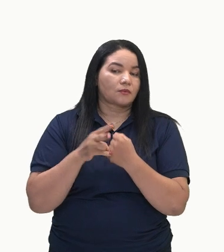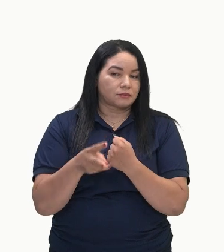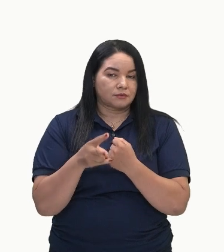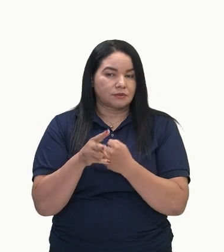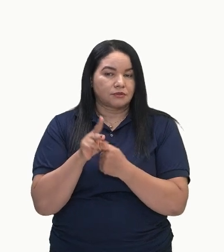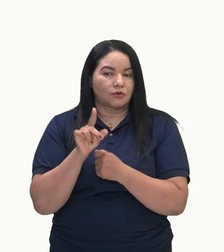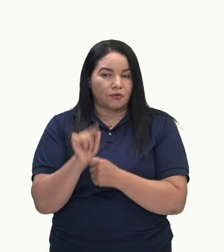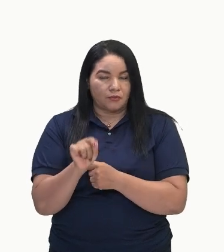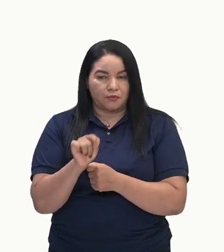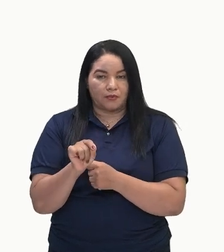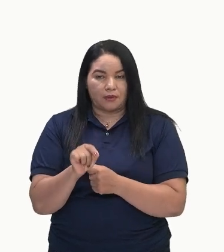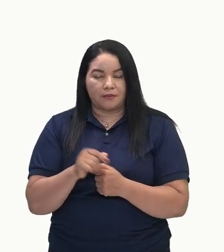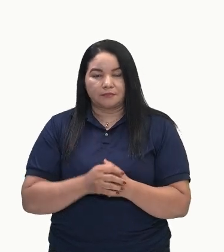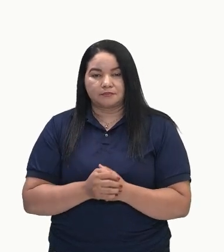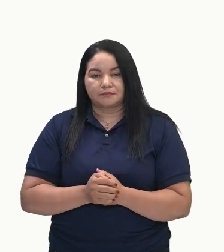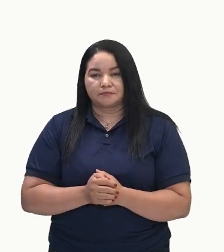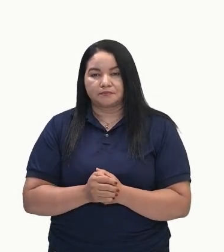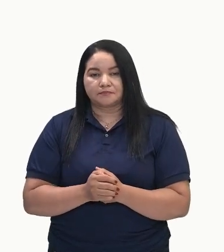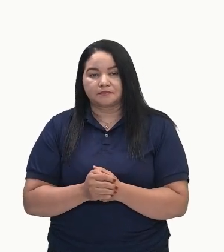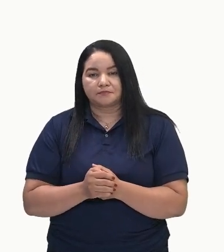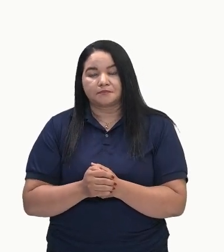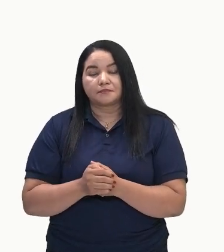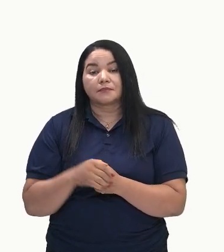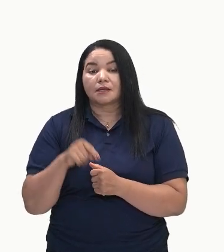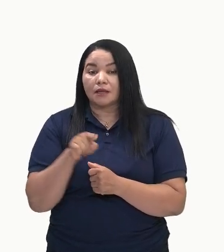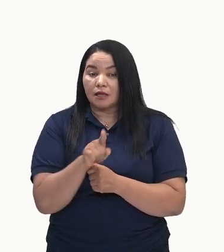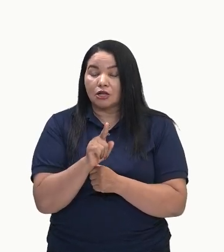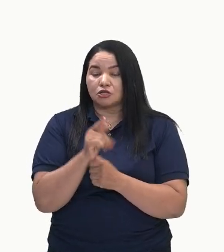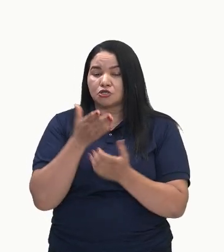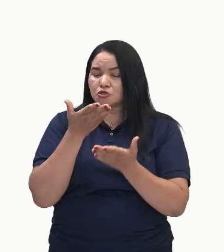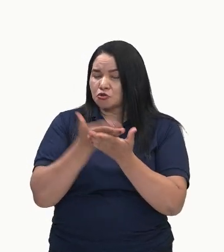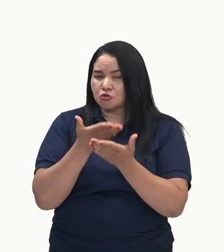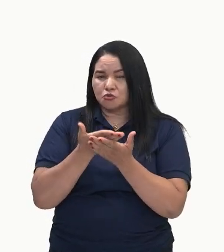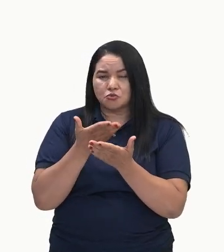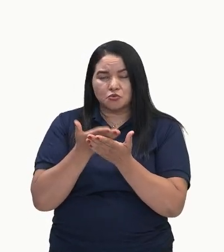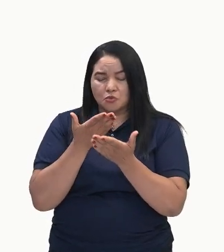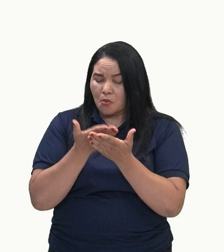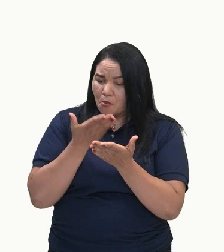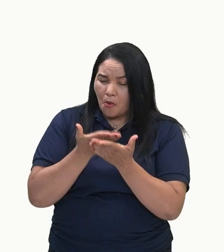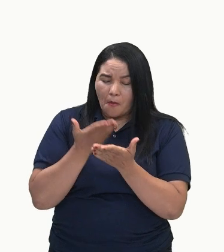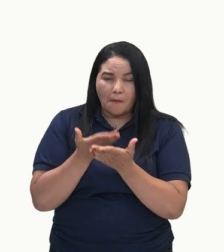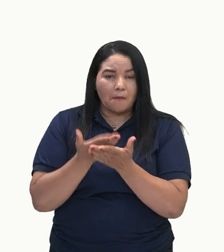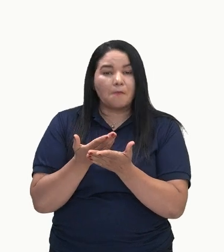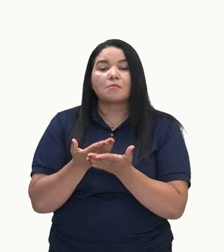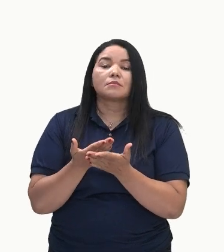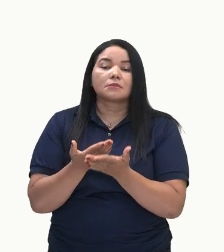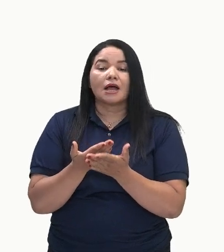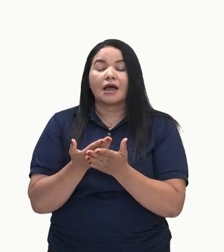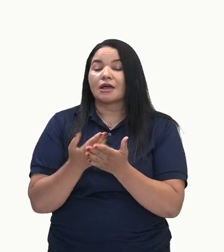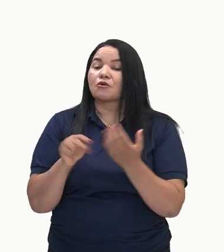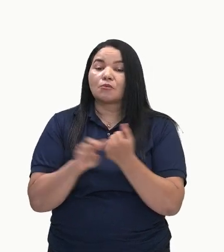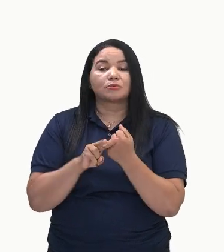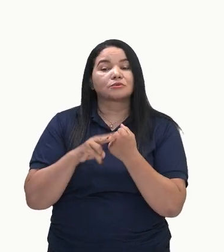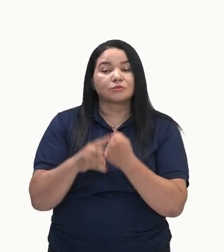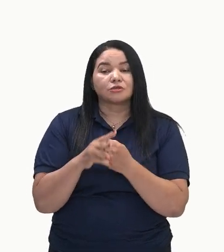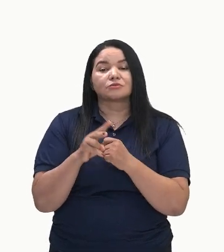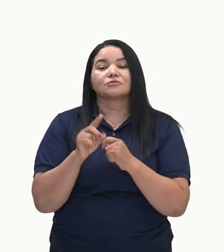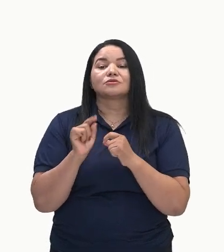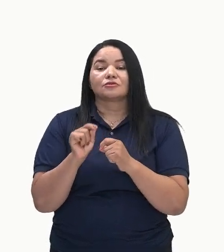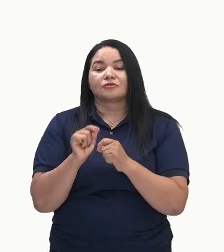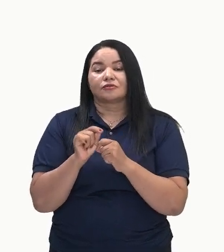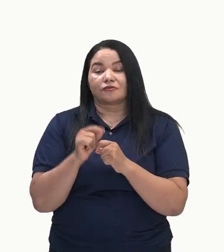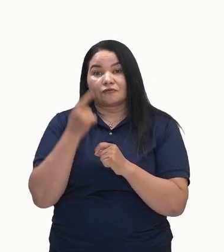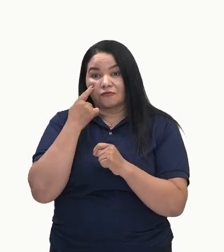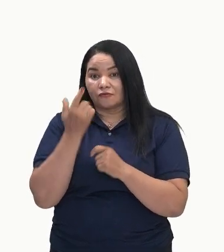Consequently, he aced the exam. Ele estudou, então, muito, ele estudou bastante. Consequentemente, chama atenção aqui para